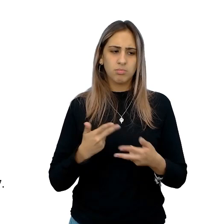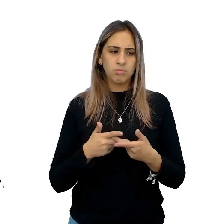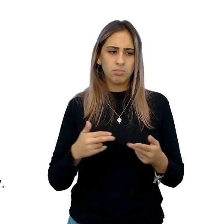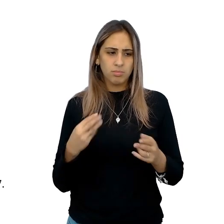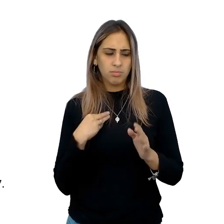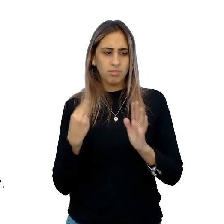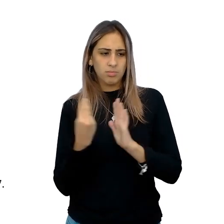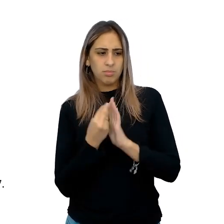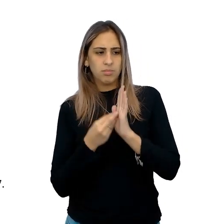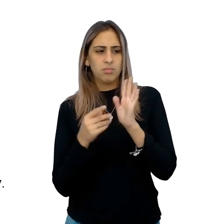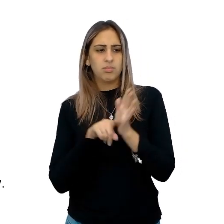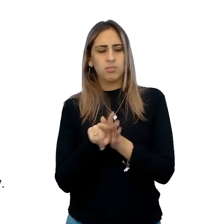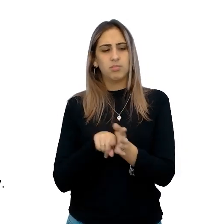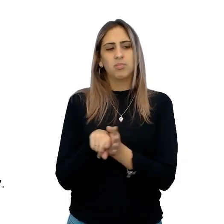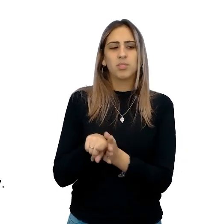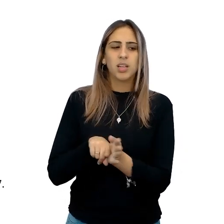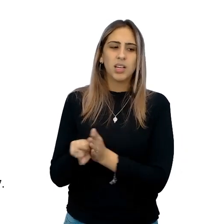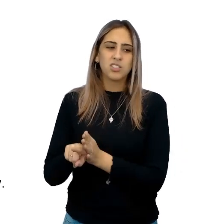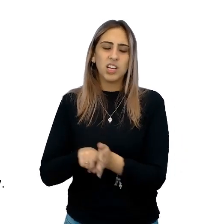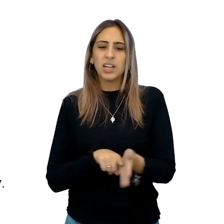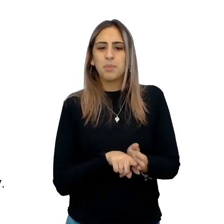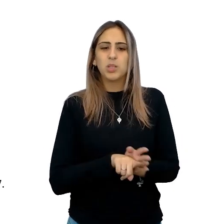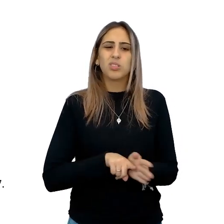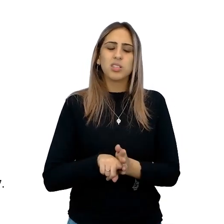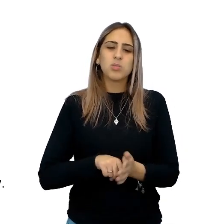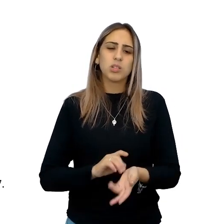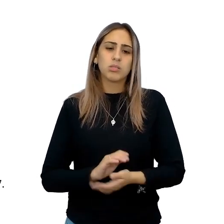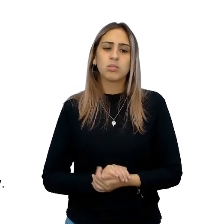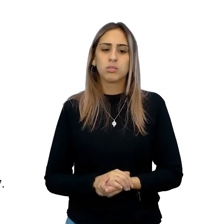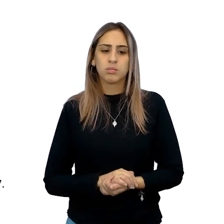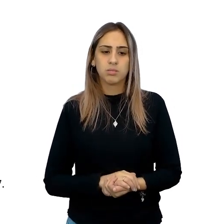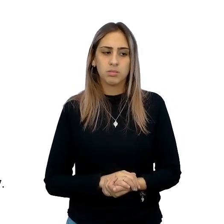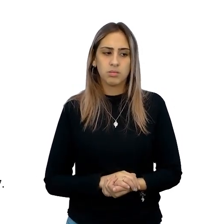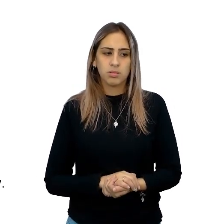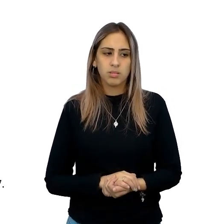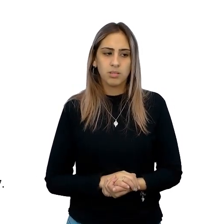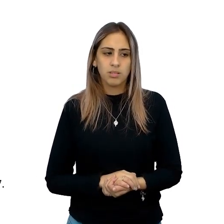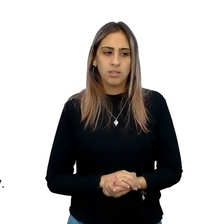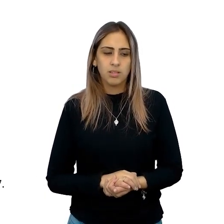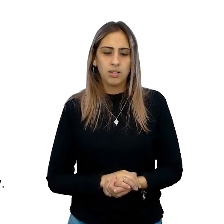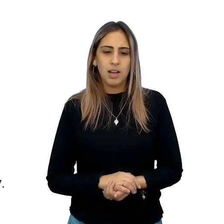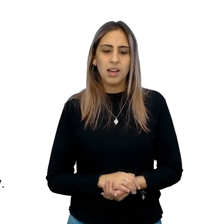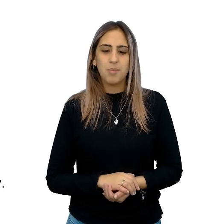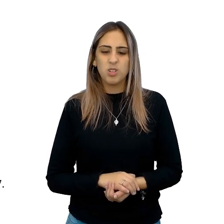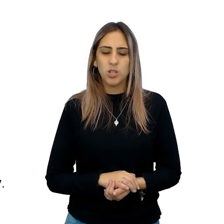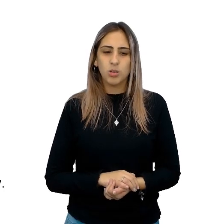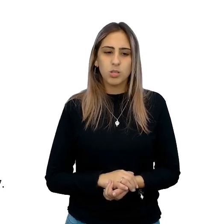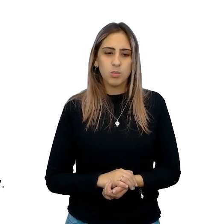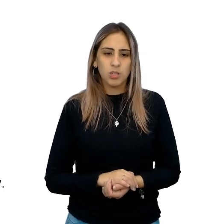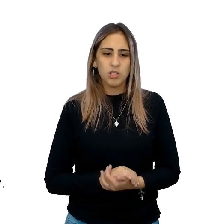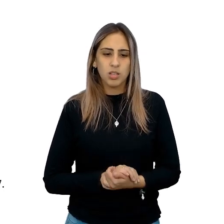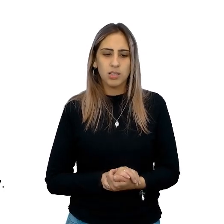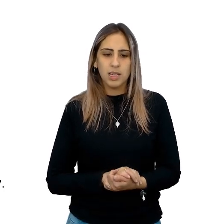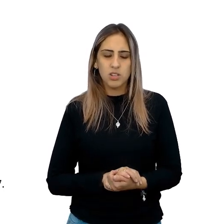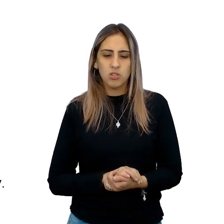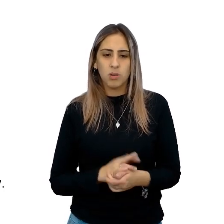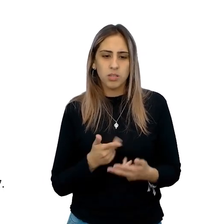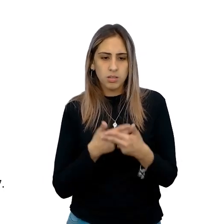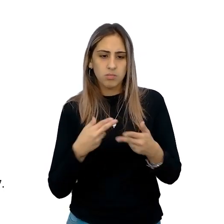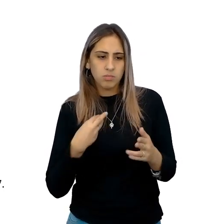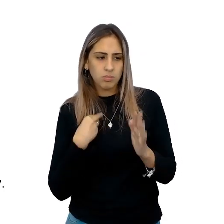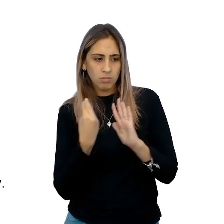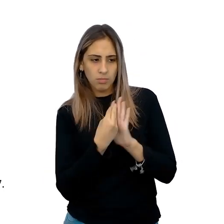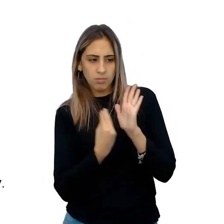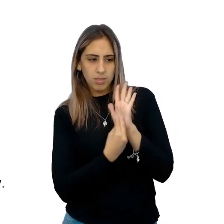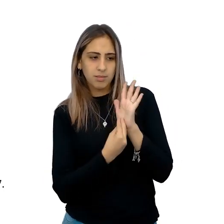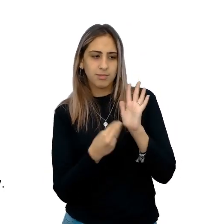cientistas, pesquisadores estarem ali atentos e fazendo a própria avaliação daquilo que está sendo desenvolvido, né? Avaliação por pares,